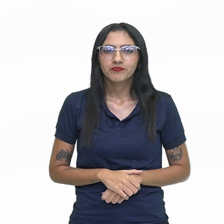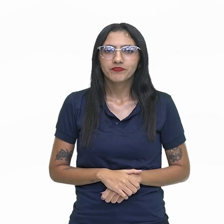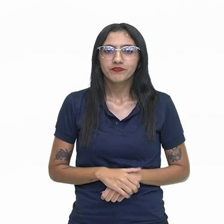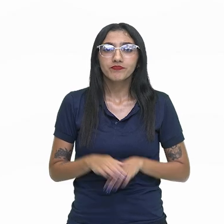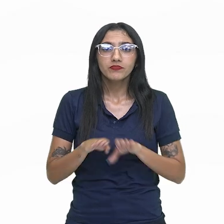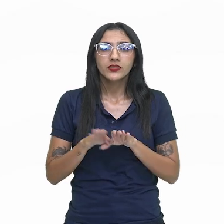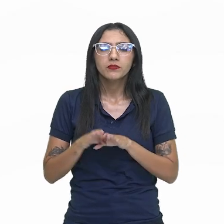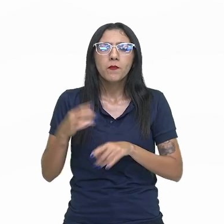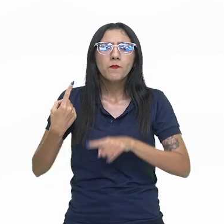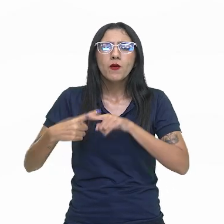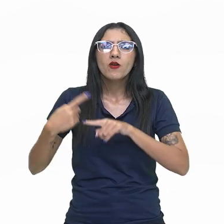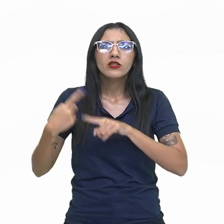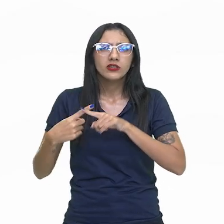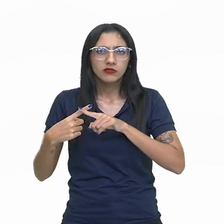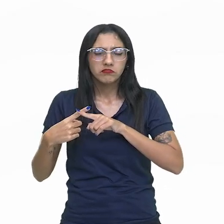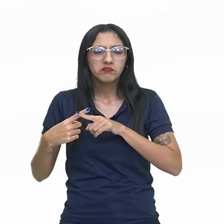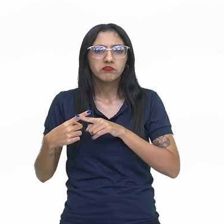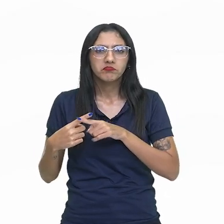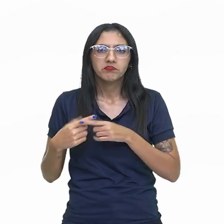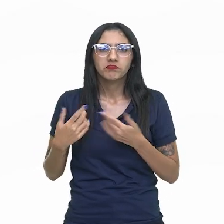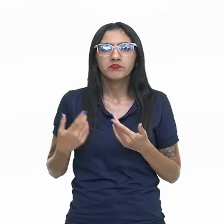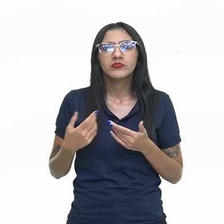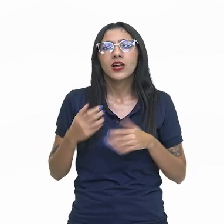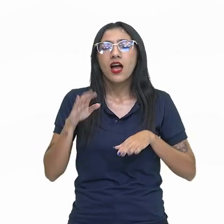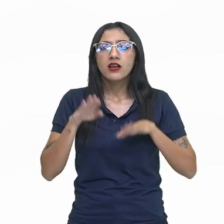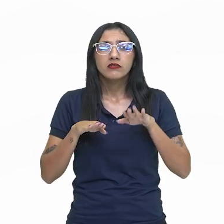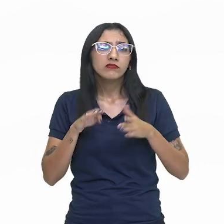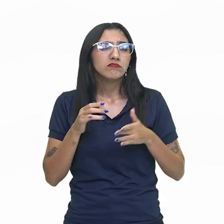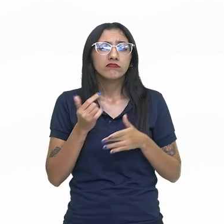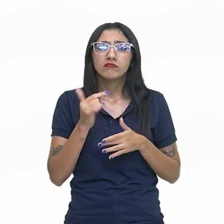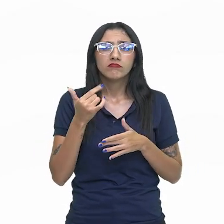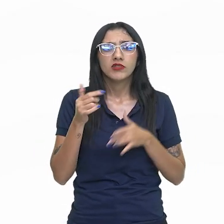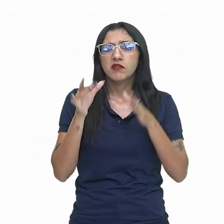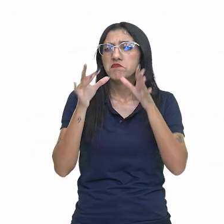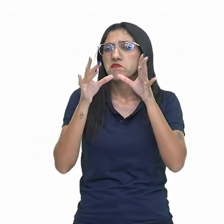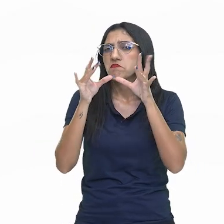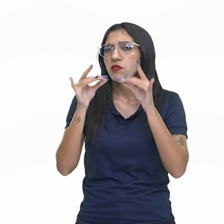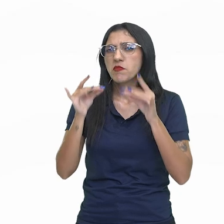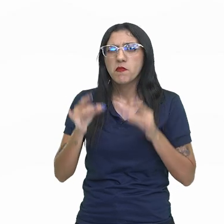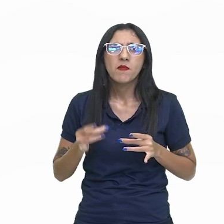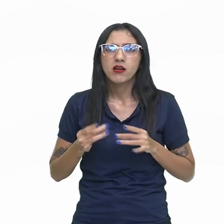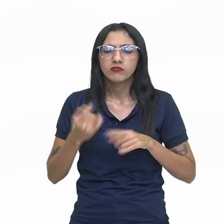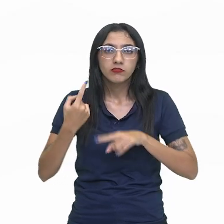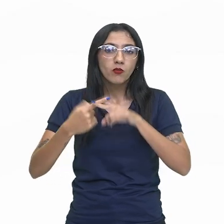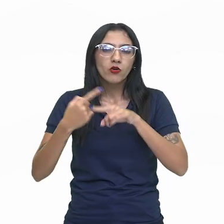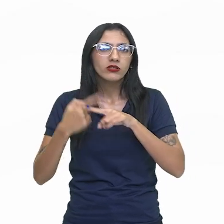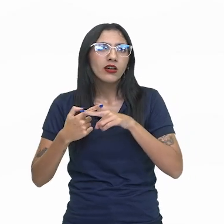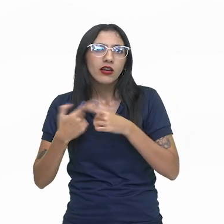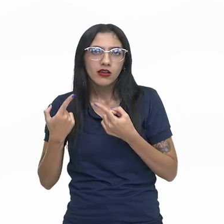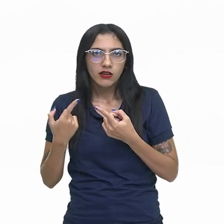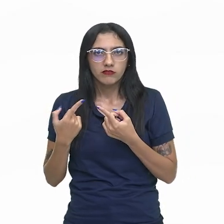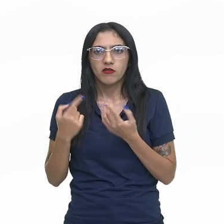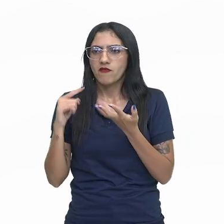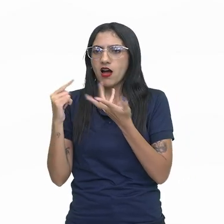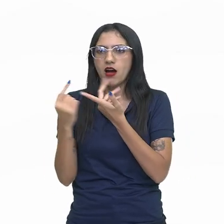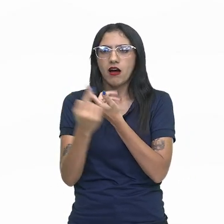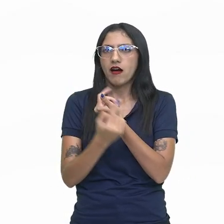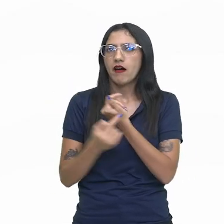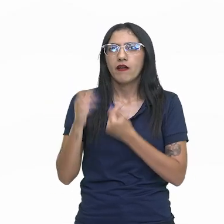quê? Nem sempre, né, são explicados o porquê ou os porquês